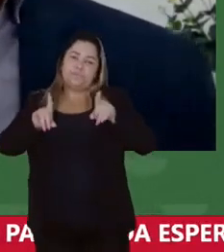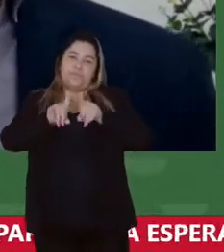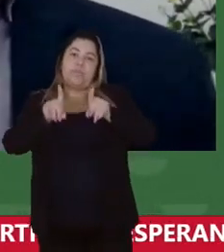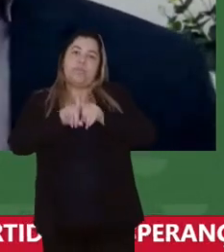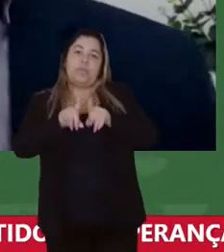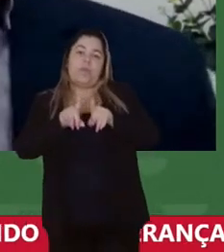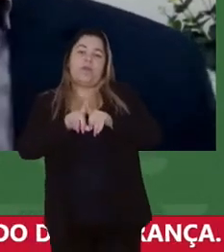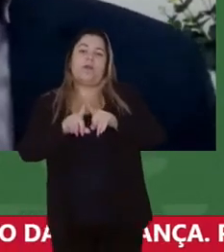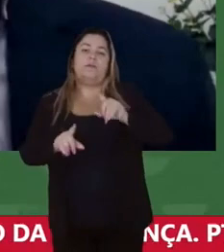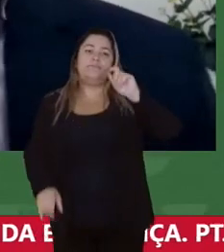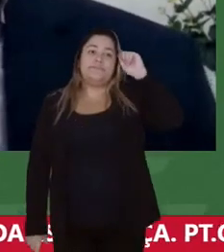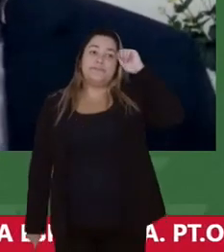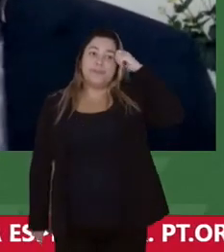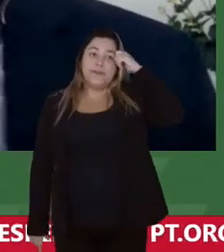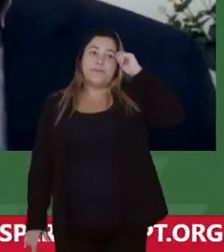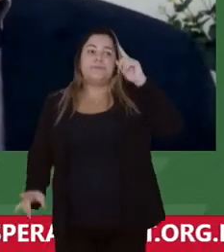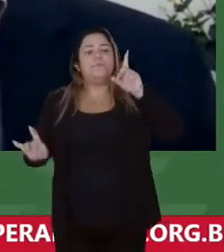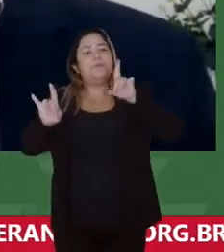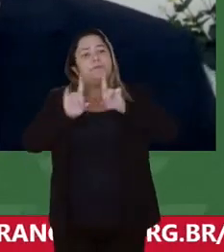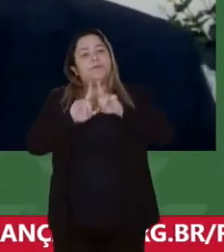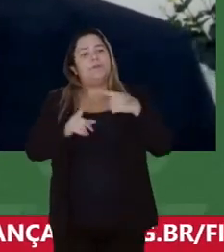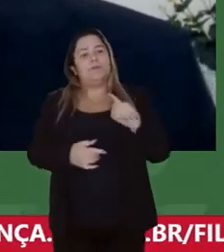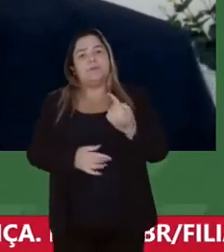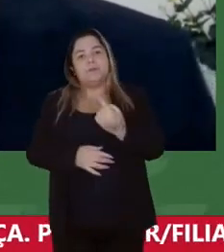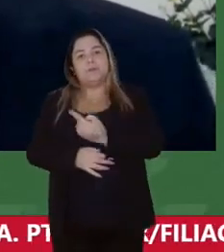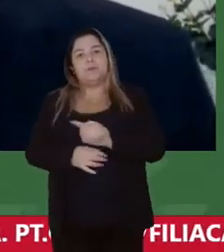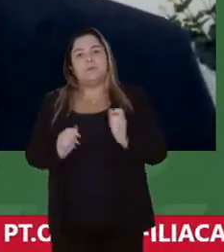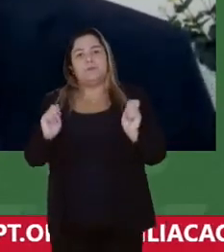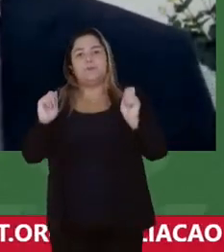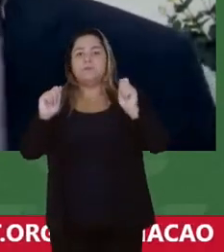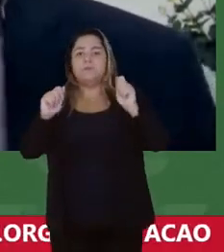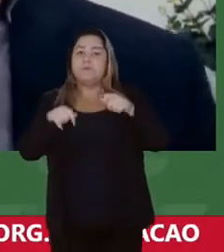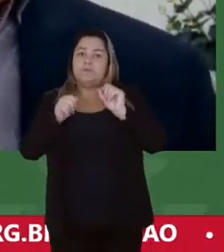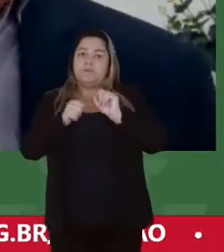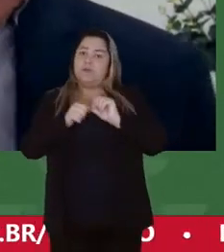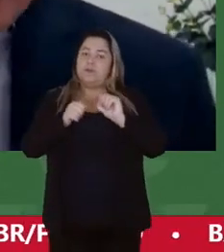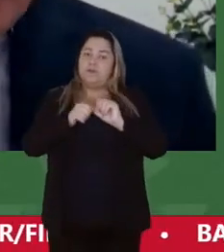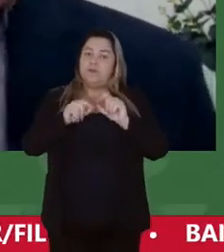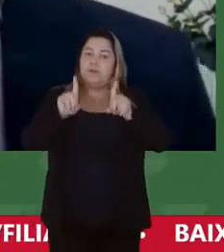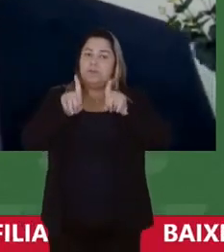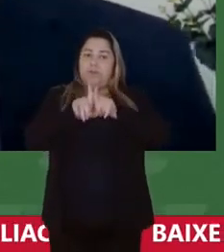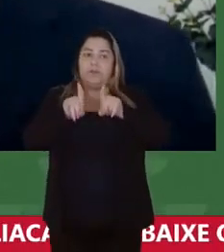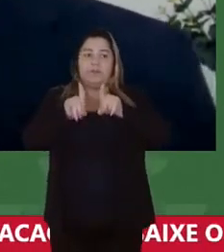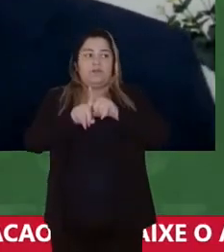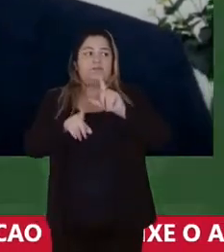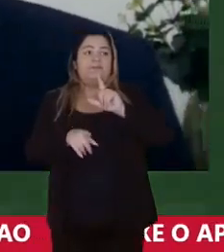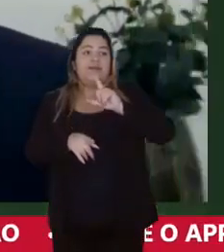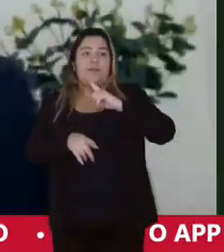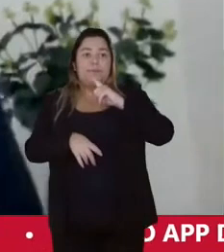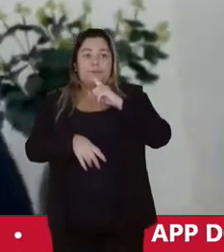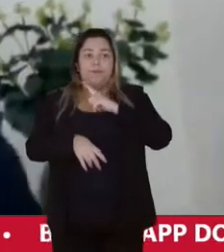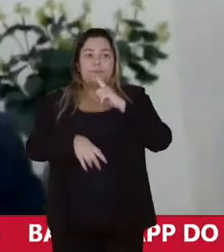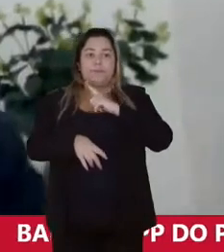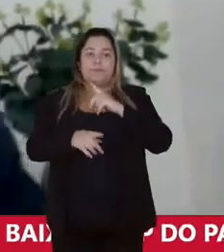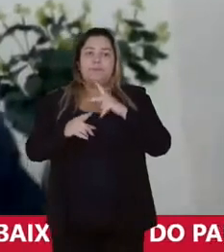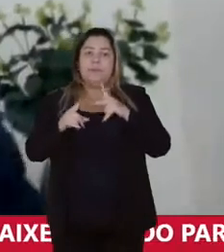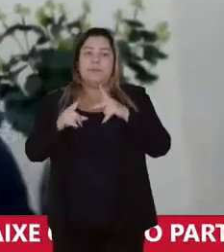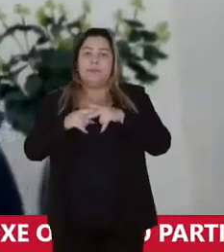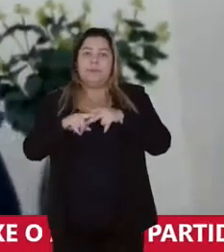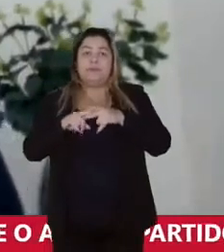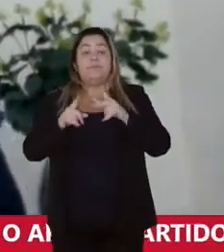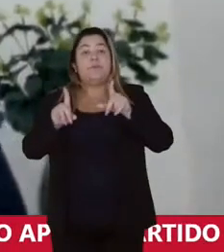questão racial. Ou seja, nós precisamos fazer esse acerto de contas, porque de fato não houve reparação de danos pelo